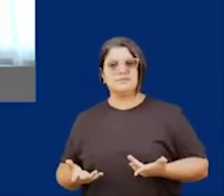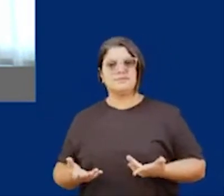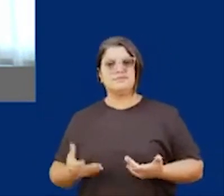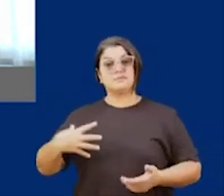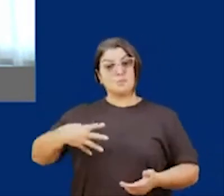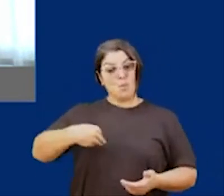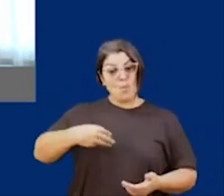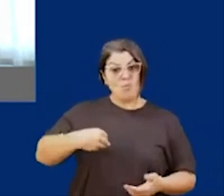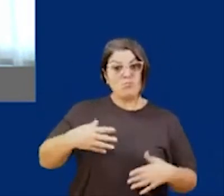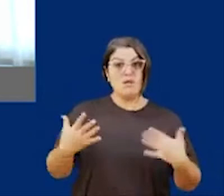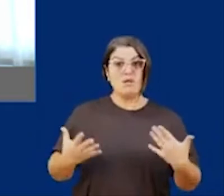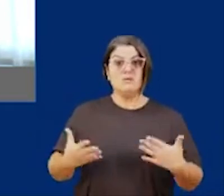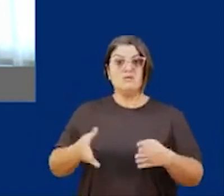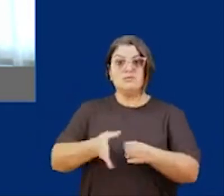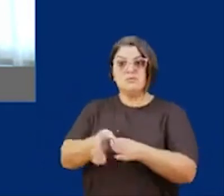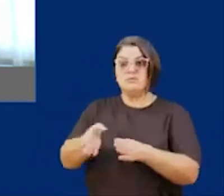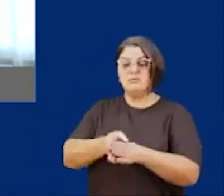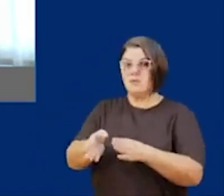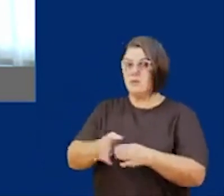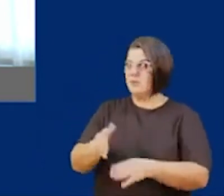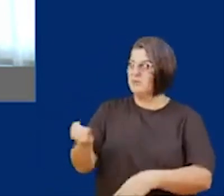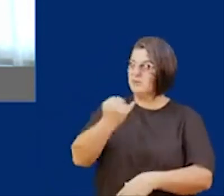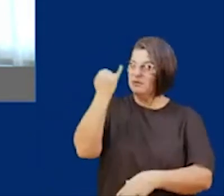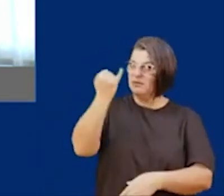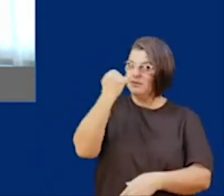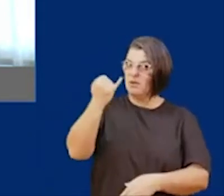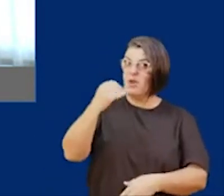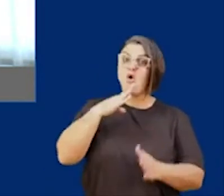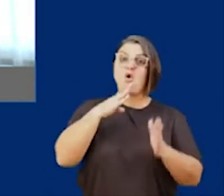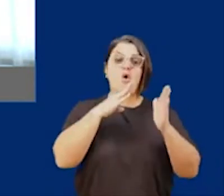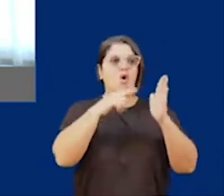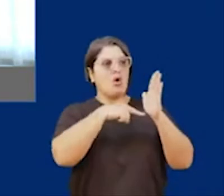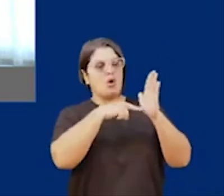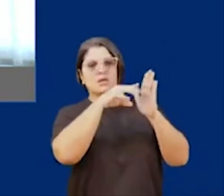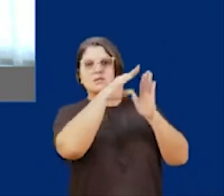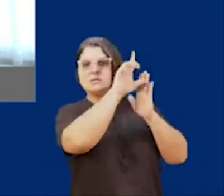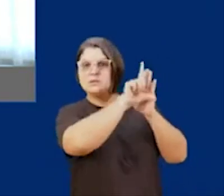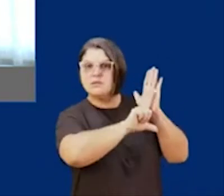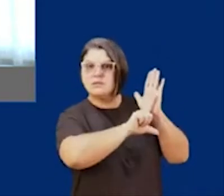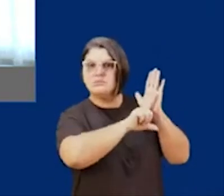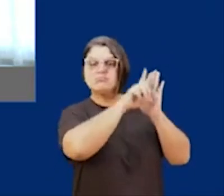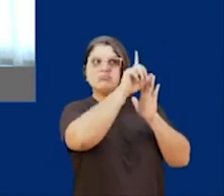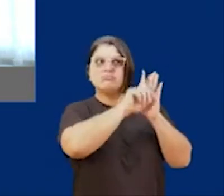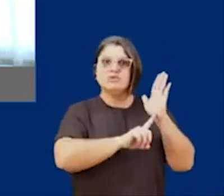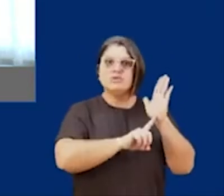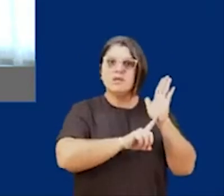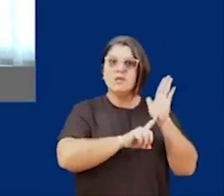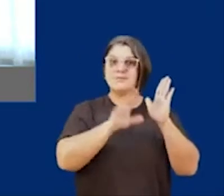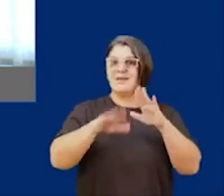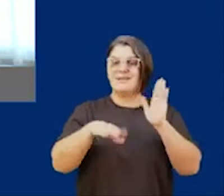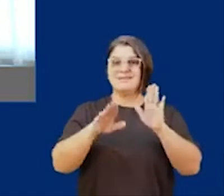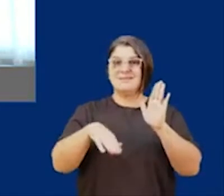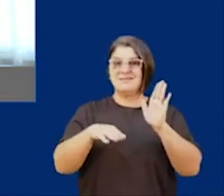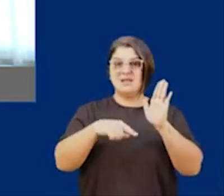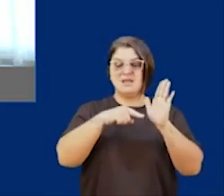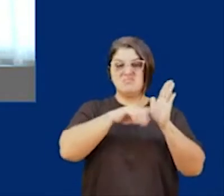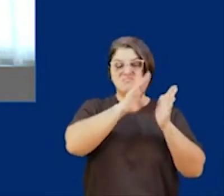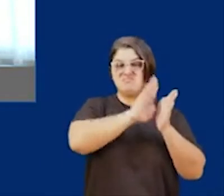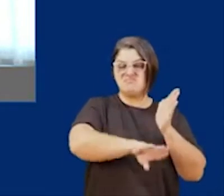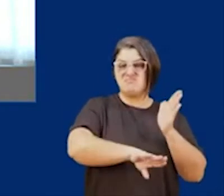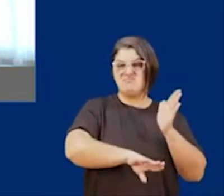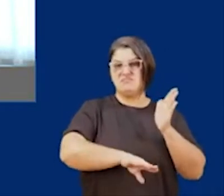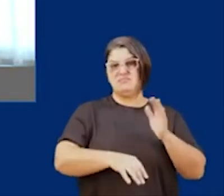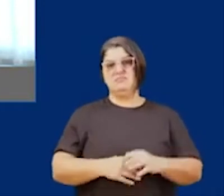para quem tem interesse em conhecer quais são os seus direitos, né, que às vezes estão sendo violados no seu local de trabalho, né? E essa questão da